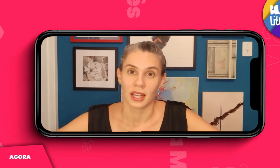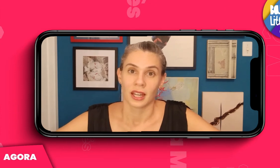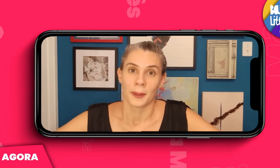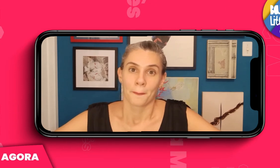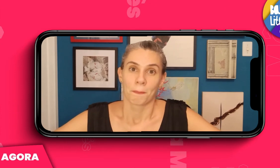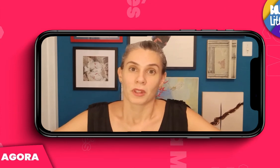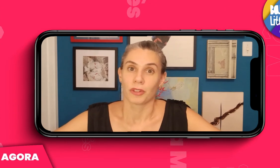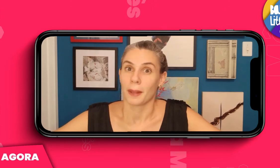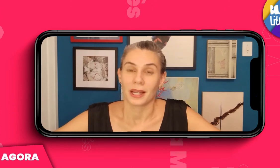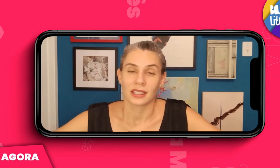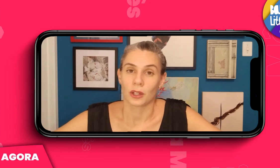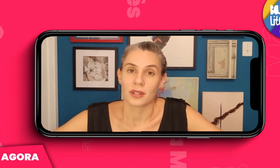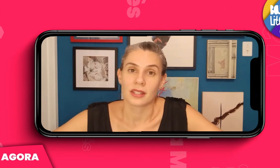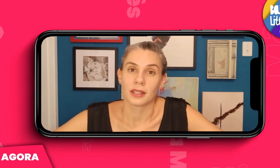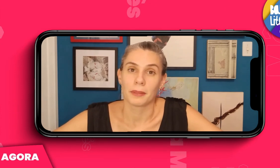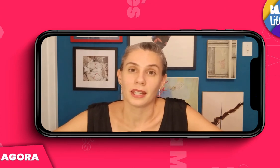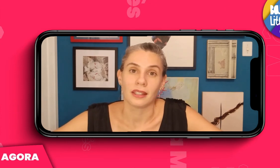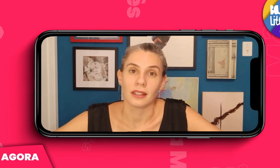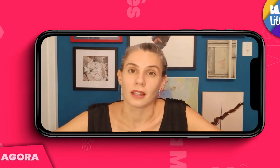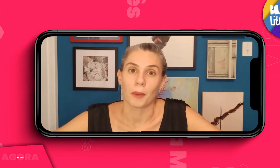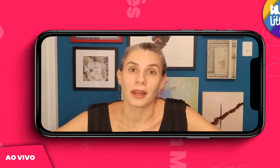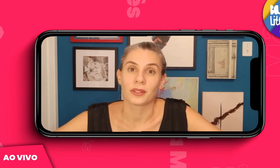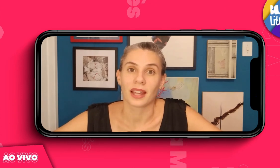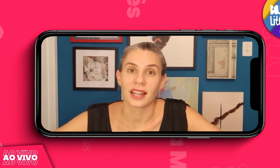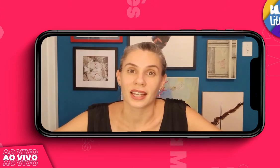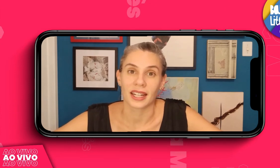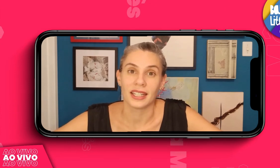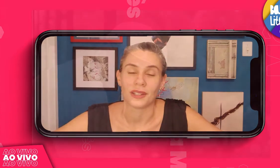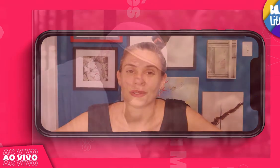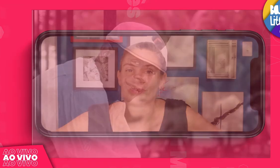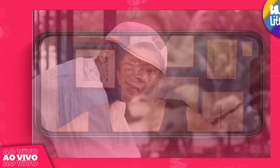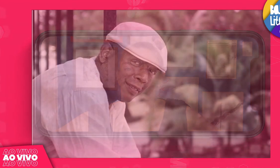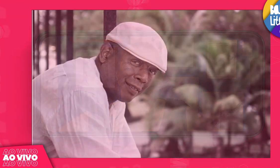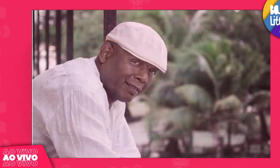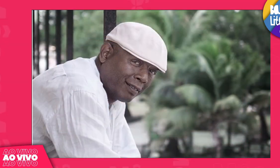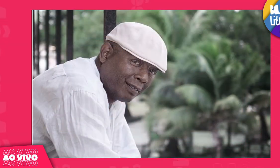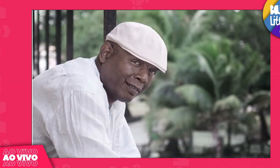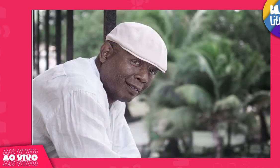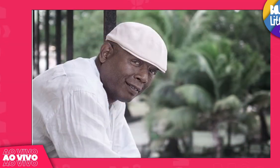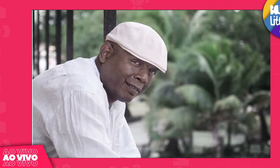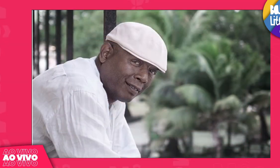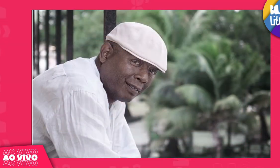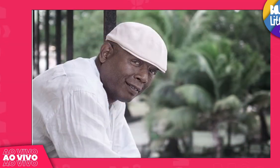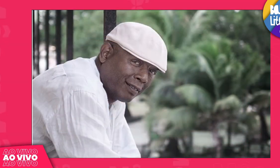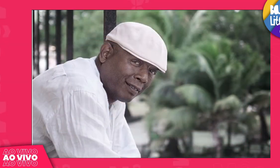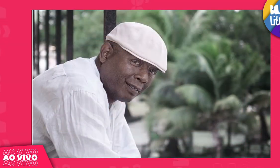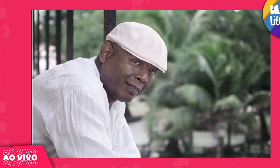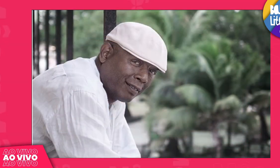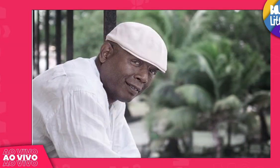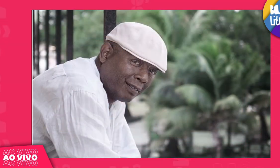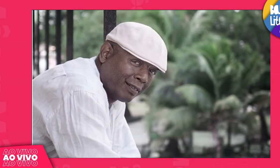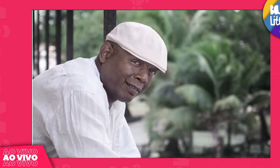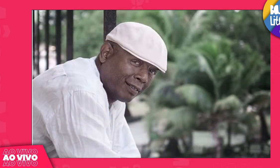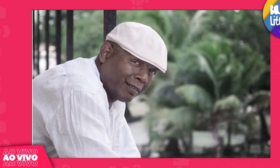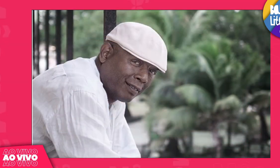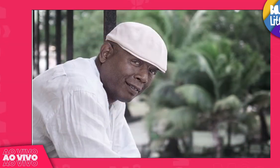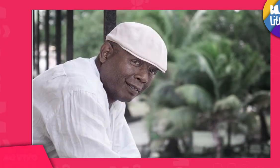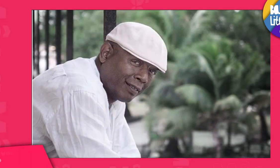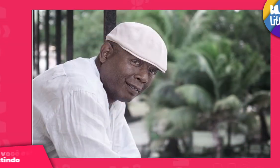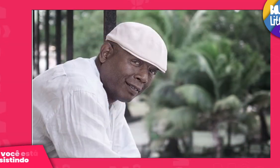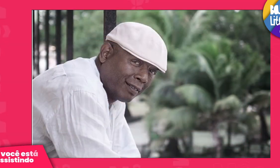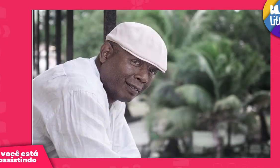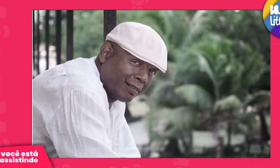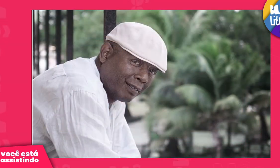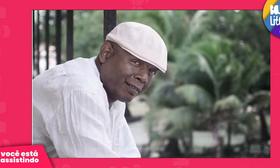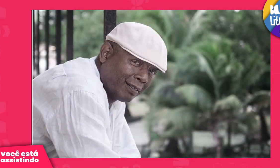evento. Foi na balada que conheci também Alberto Guerra Naranjo, um cara de Cuba, um escritor queridíssimo.